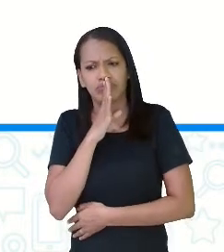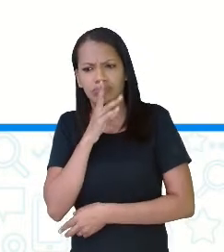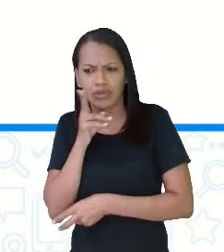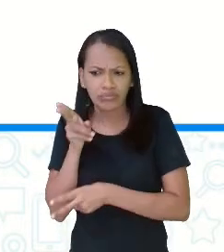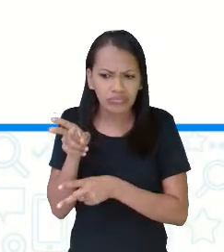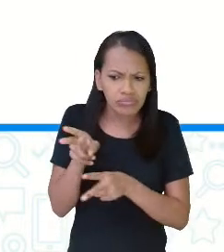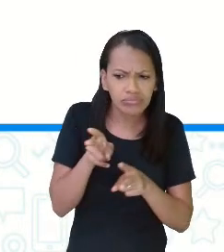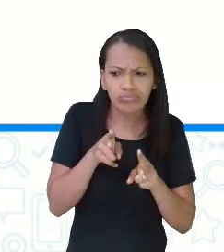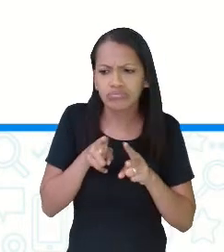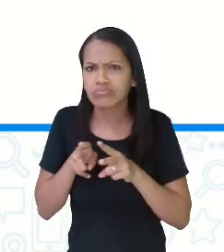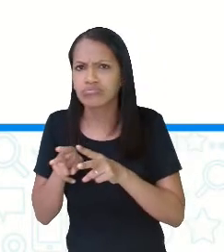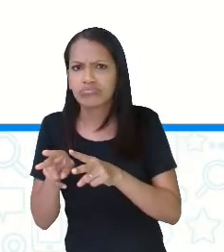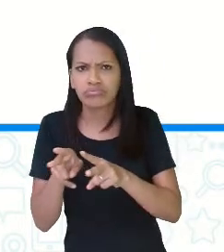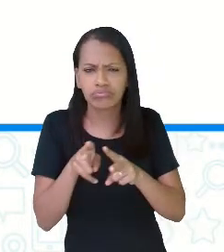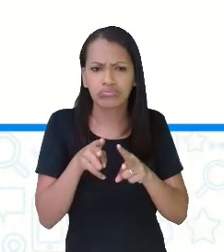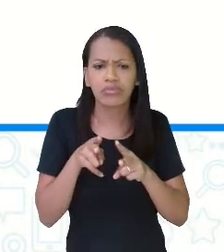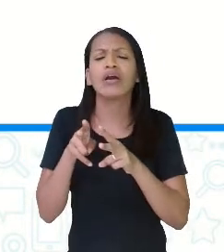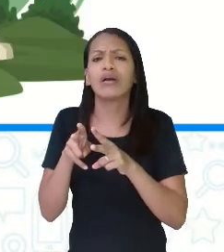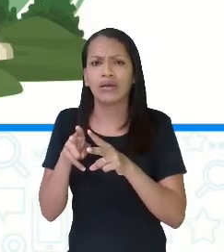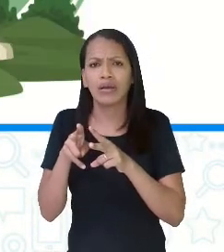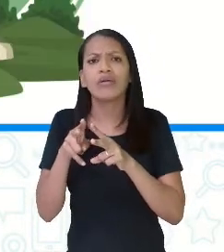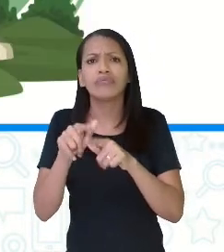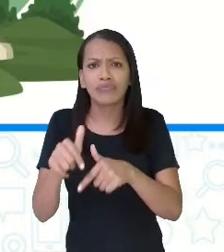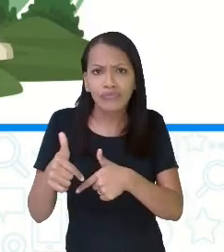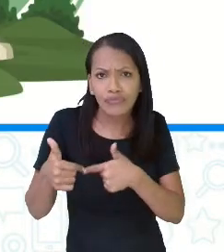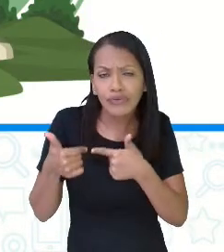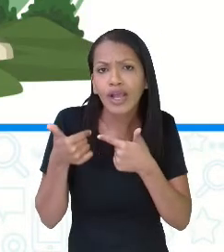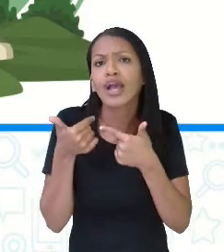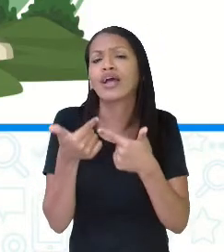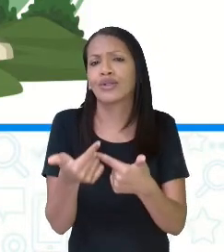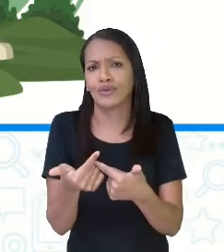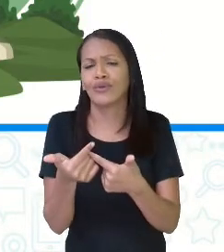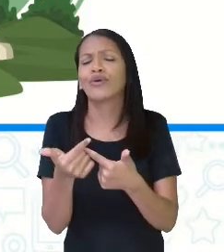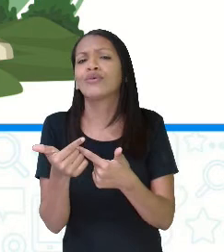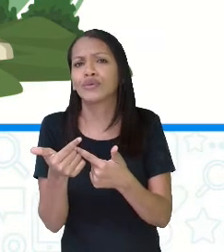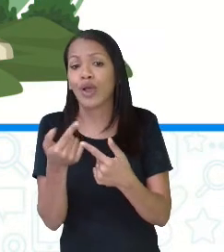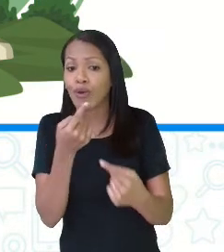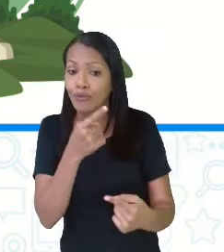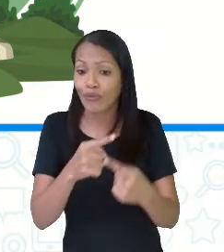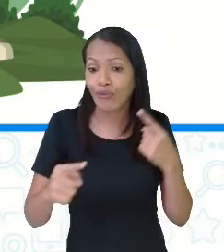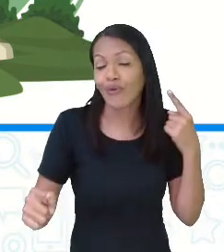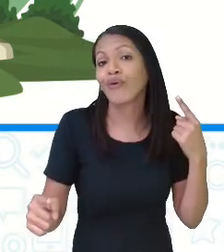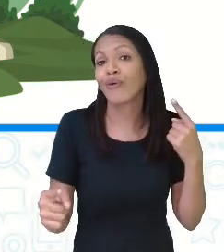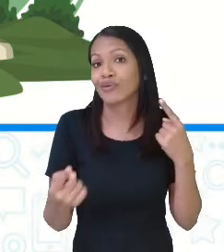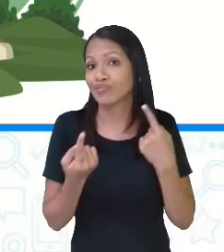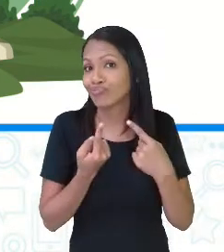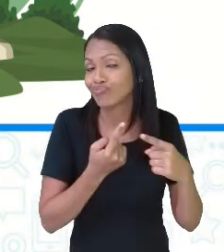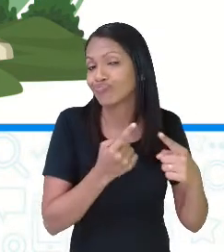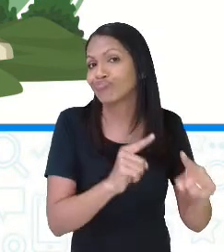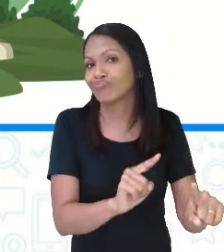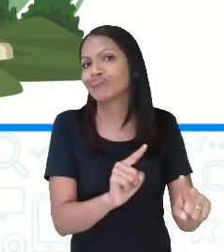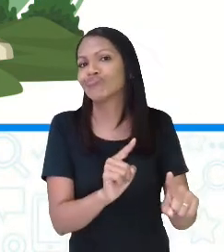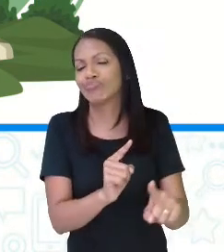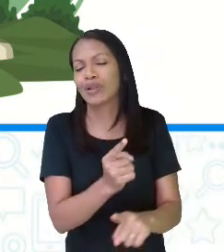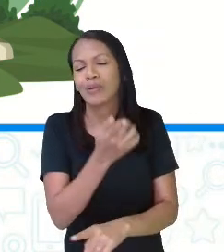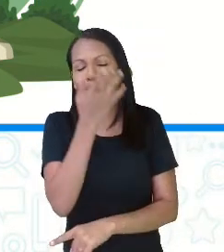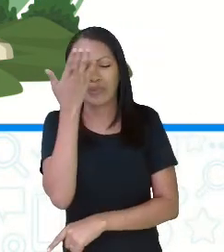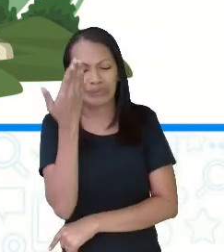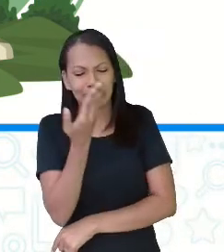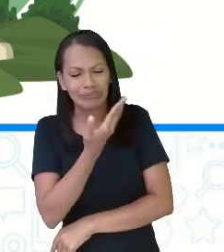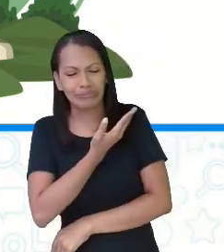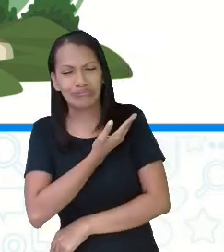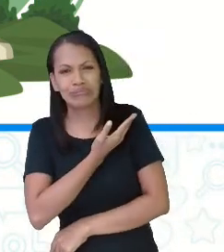minha arma para lutar contra o inimigo. Silêncio é preciso para ouvir o